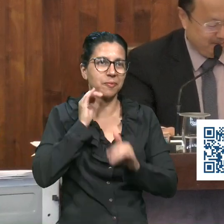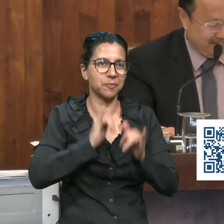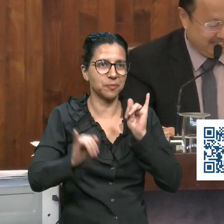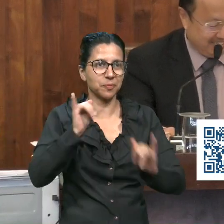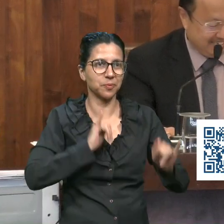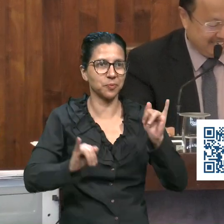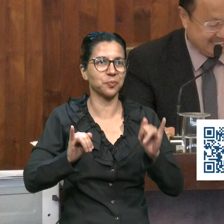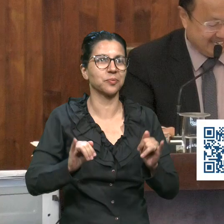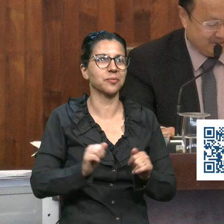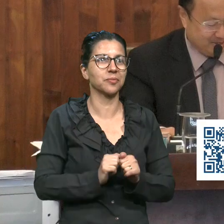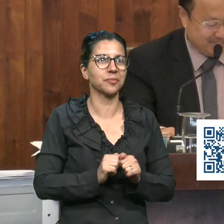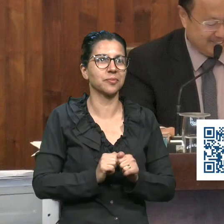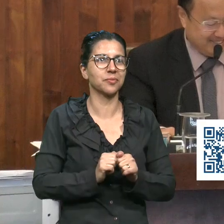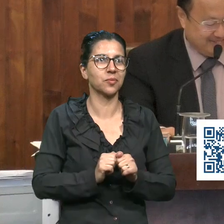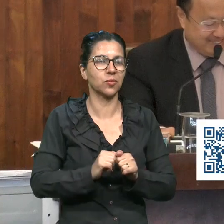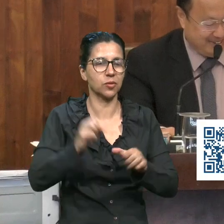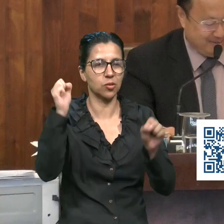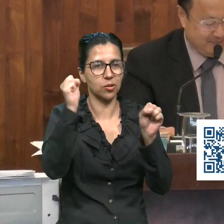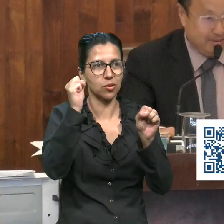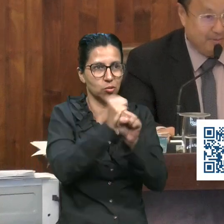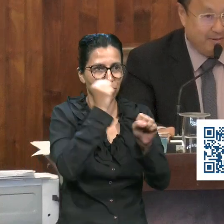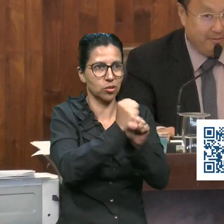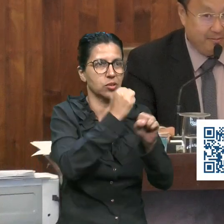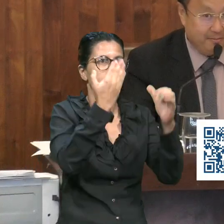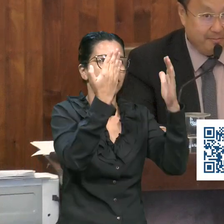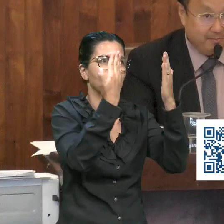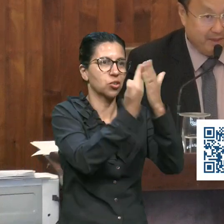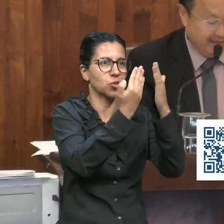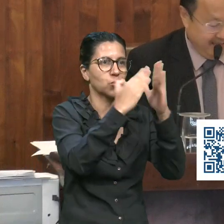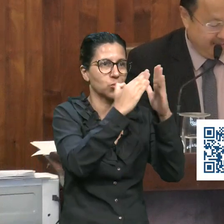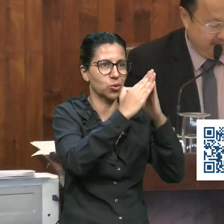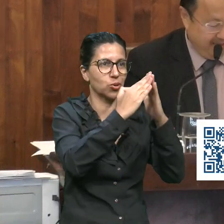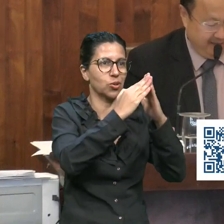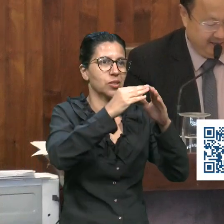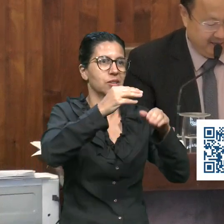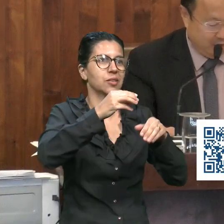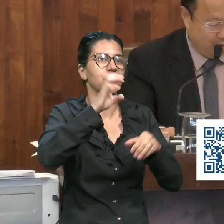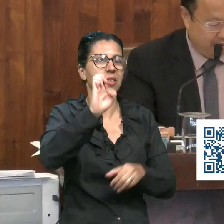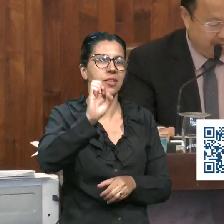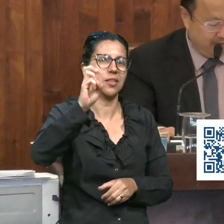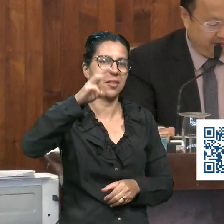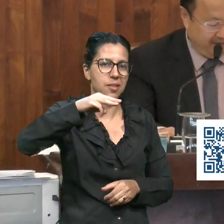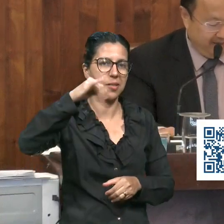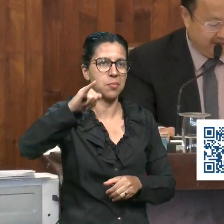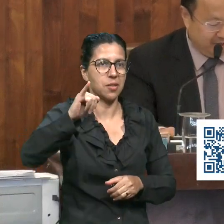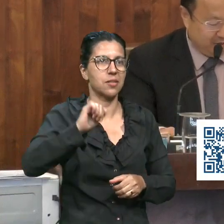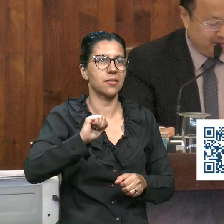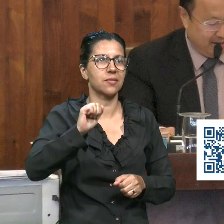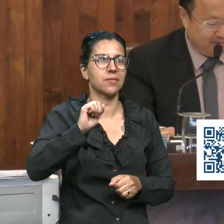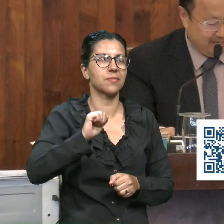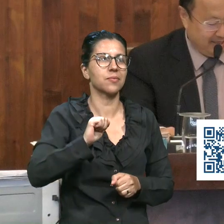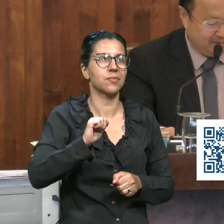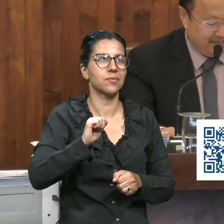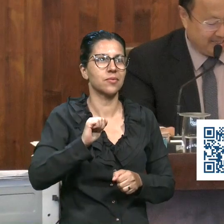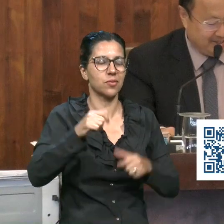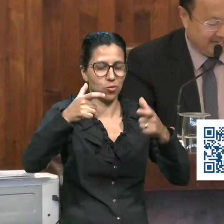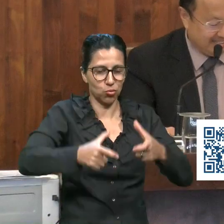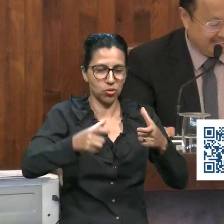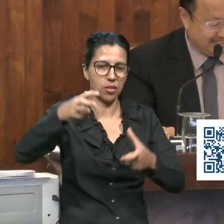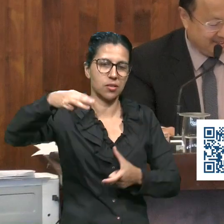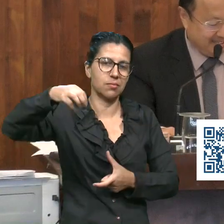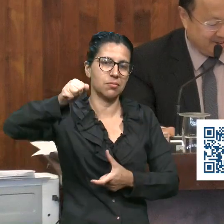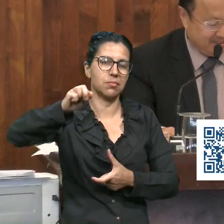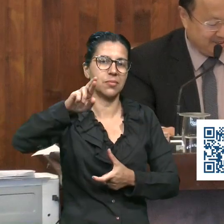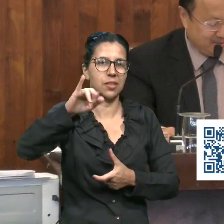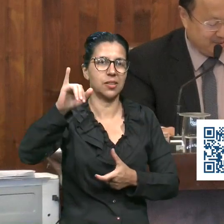sobre a viabilidade de realizar a construção de uma escola municipal EMEI, ou MFEI, do bairro Marina Moretti,